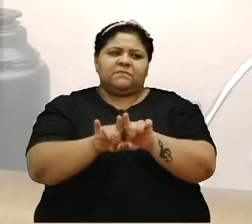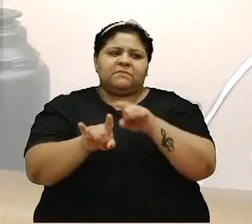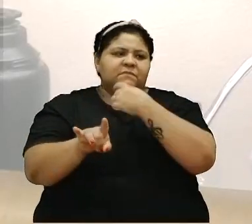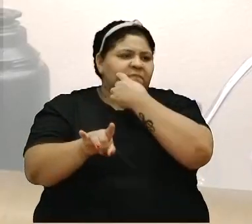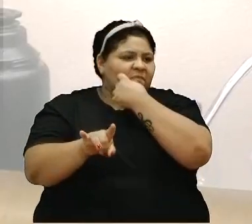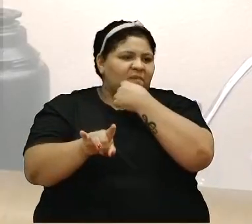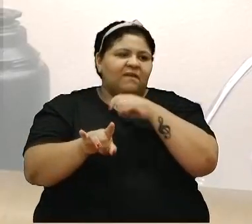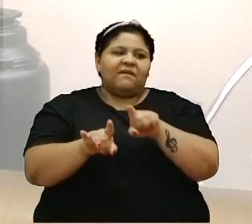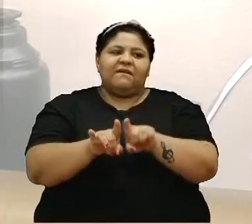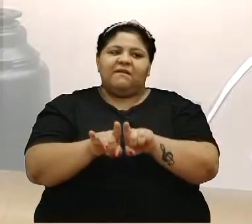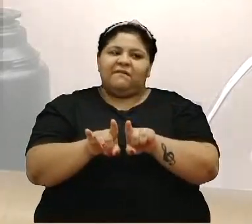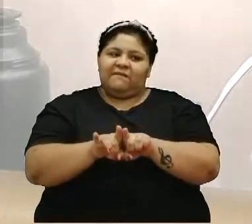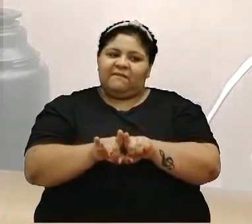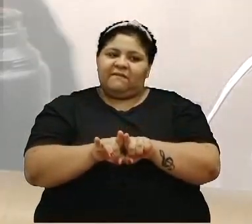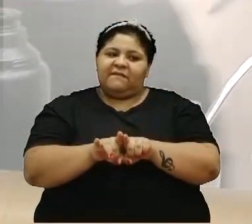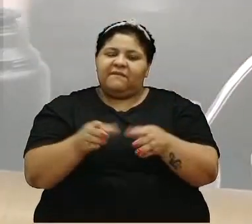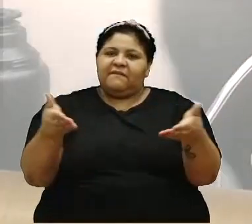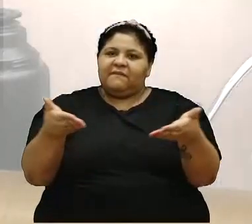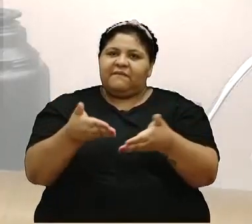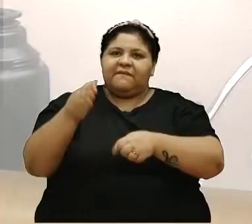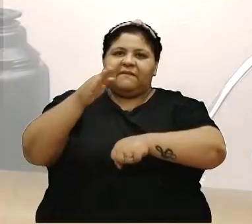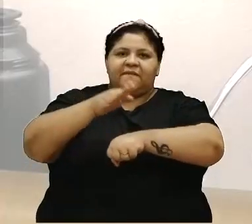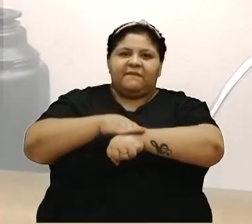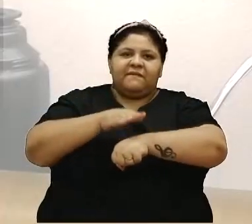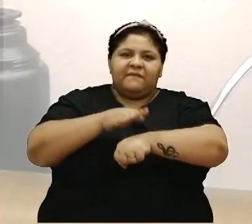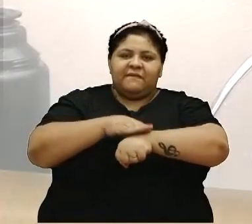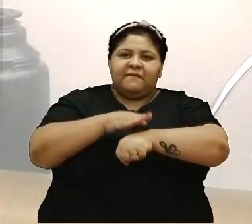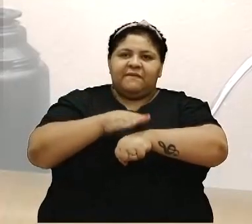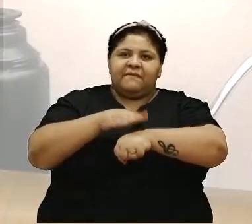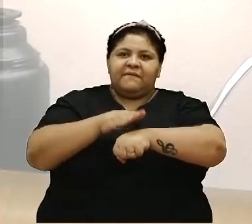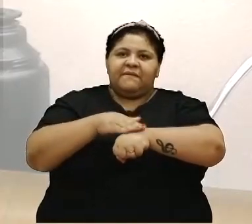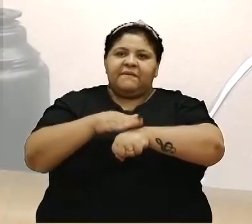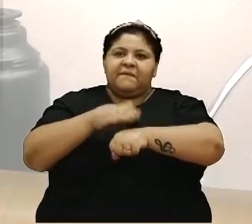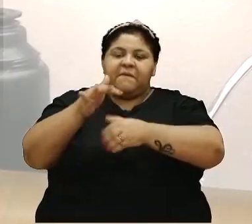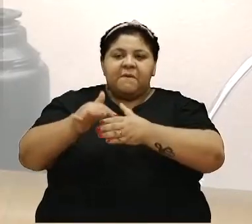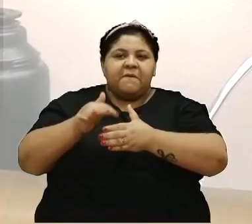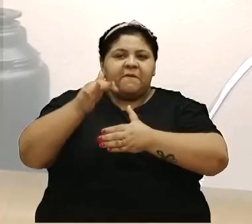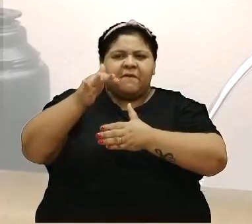essa crítica pontual, nesse momento, vão ter razão logo ali na frente.